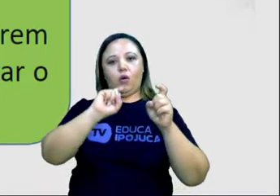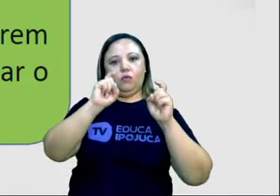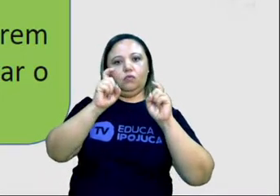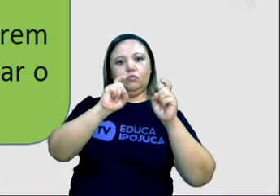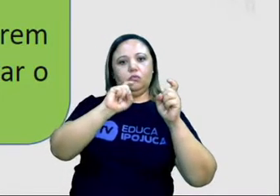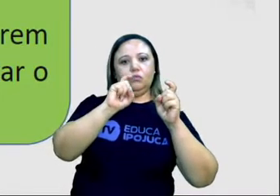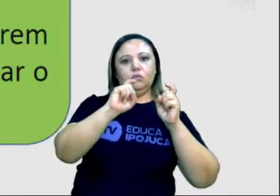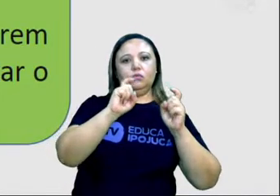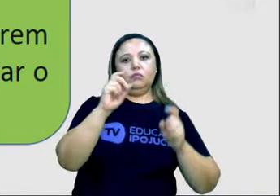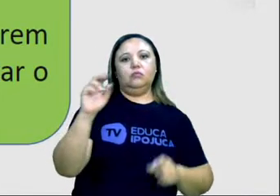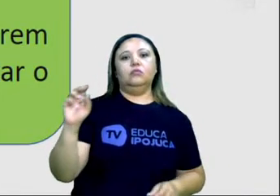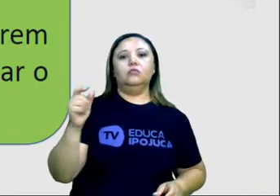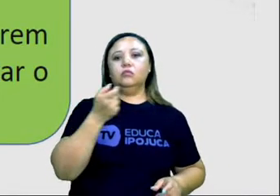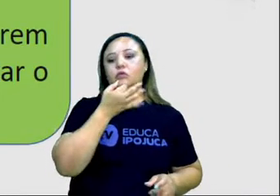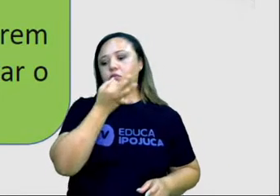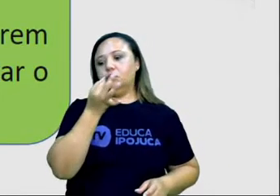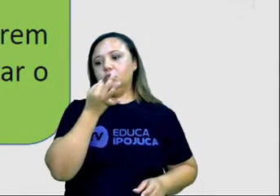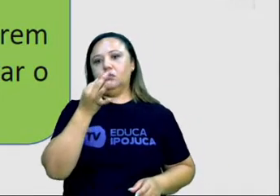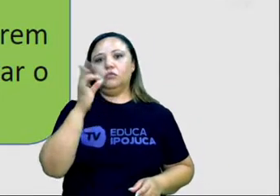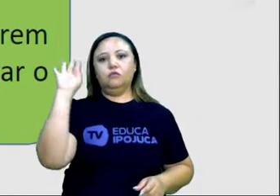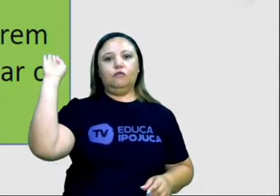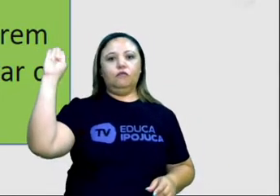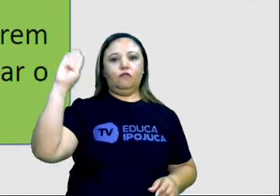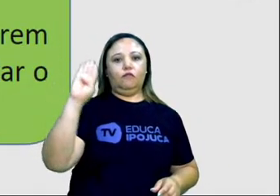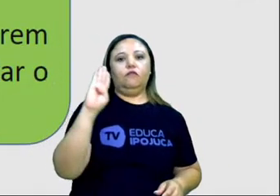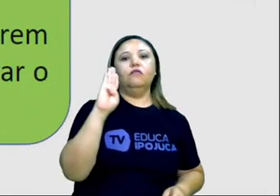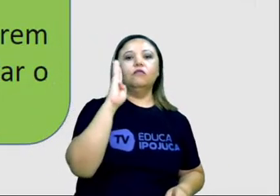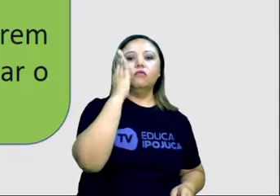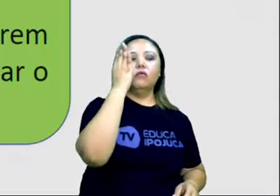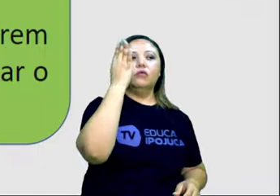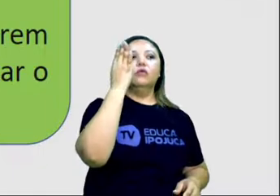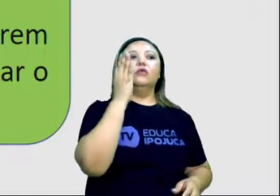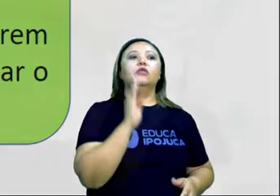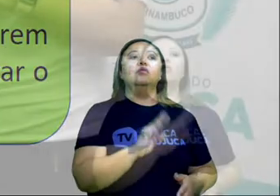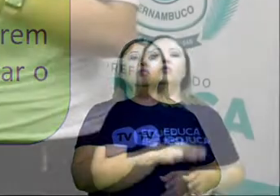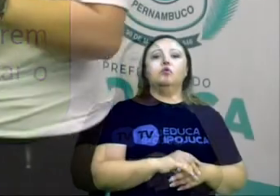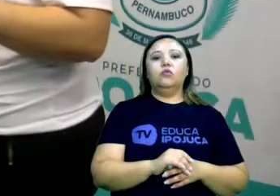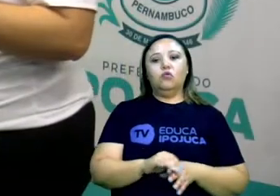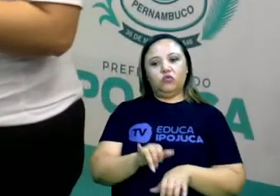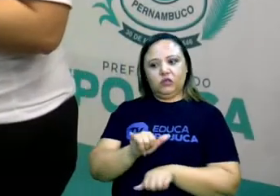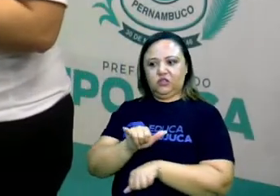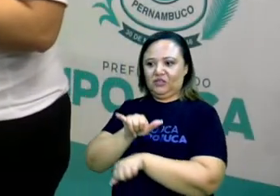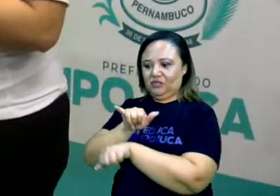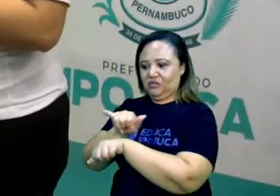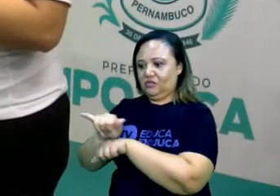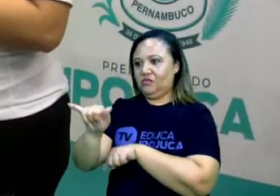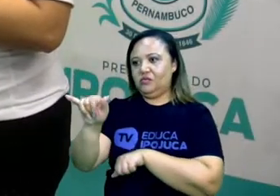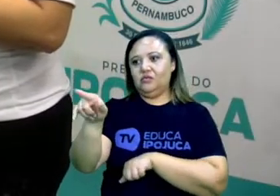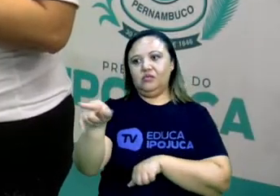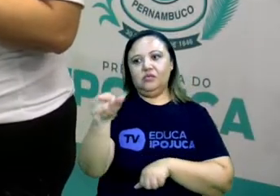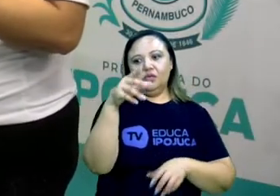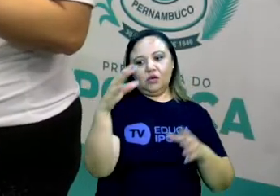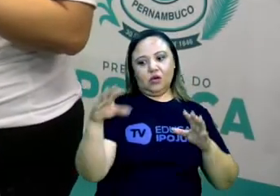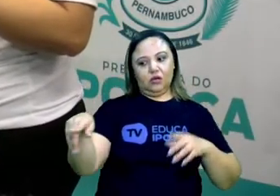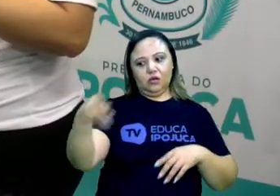fugir do assunto. Mas também a intenção pode ser enganar o público.